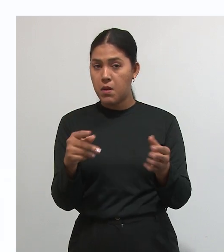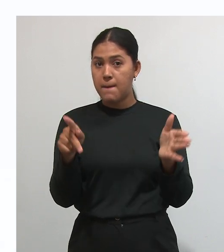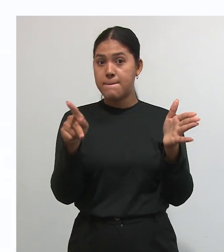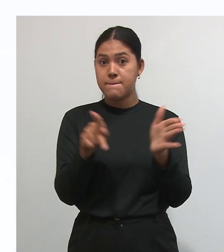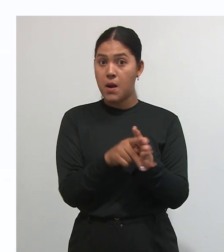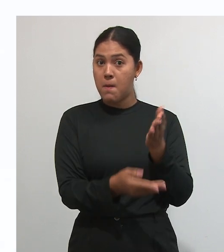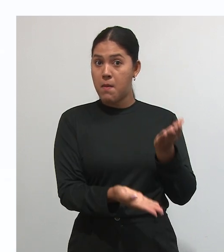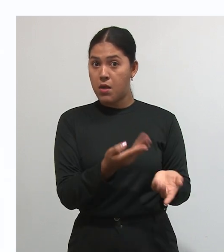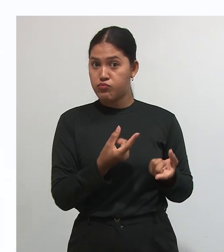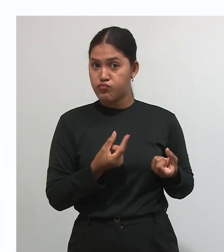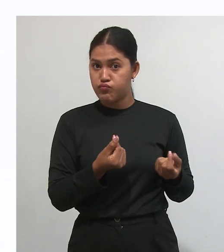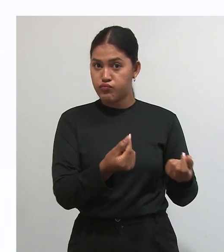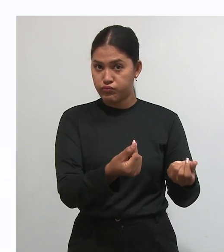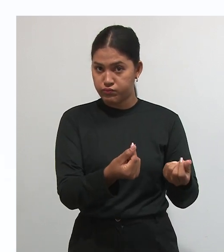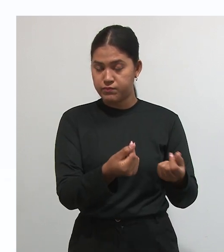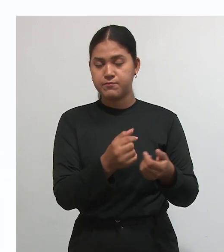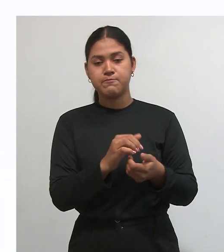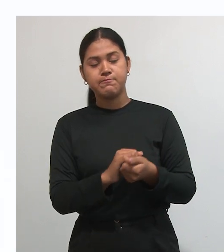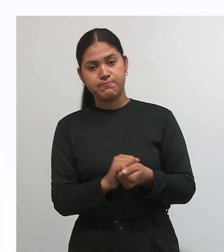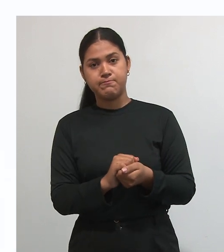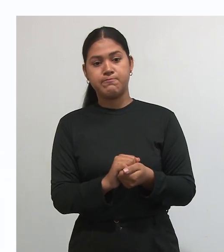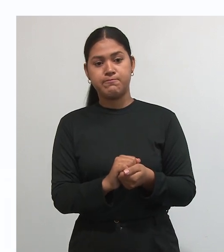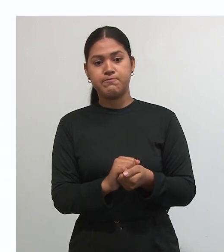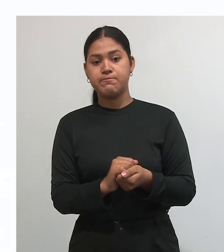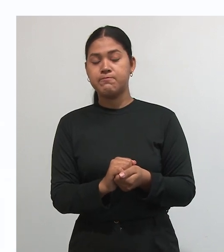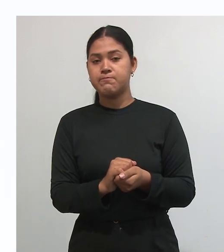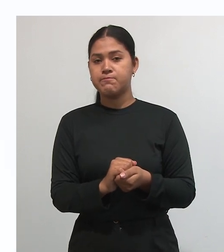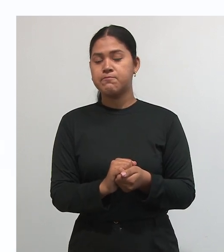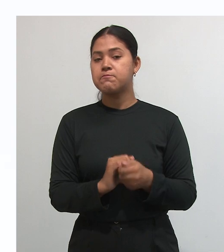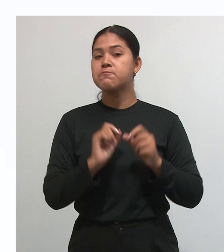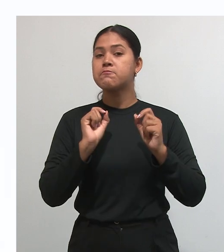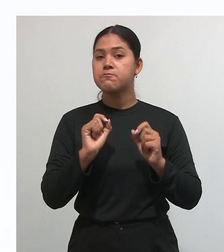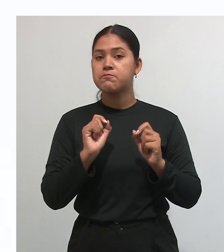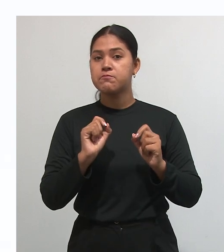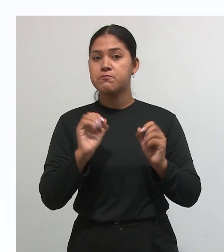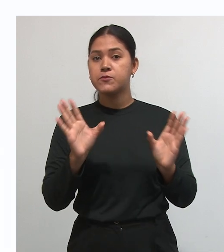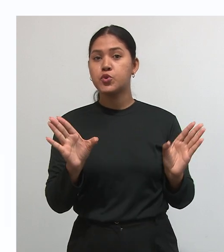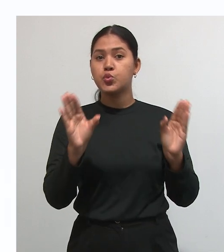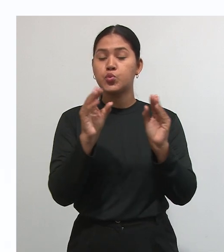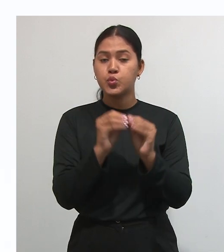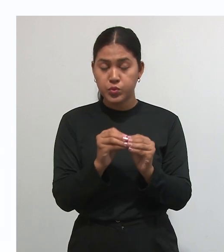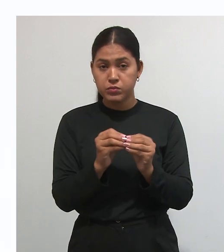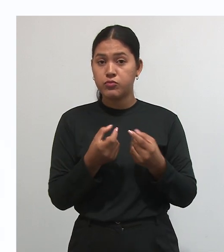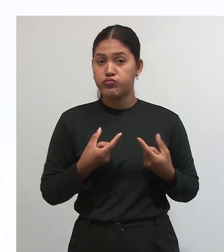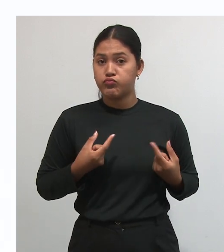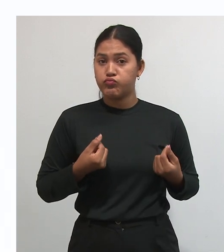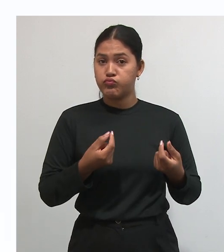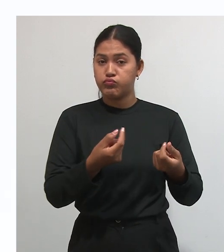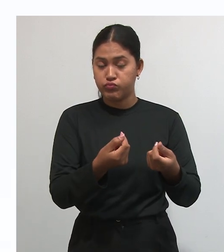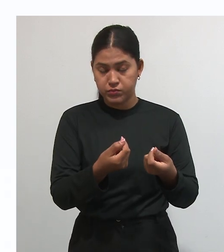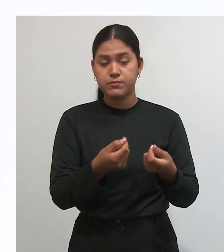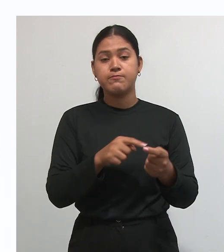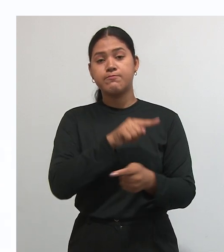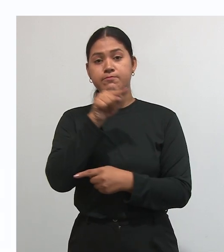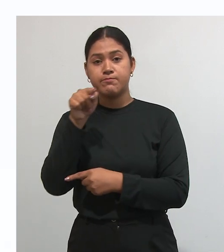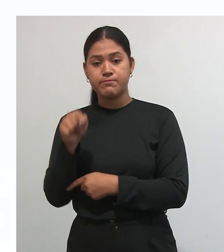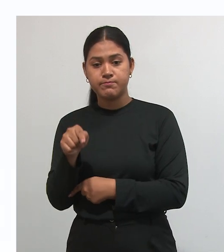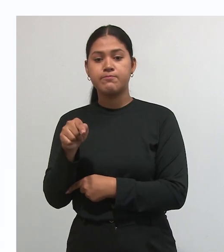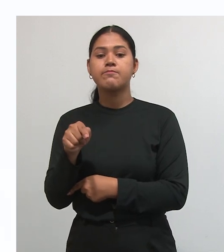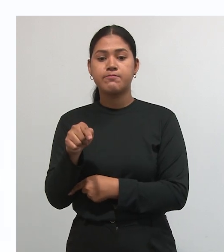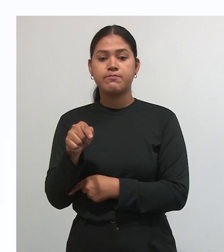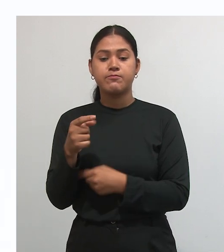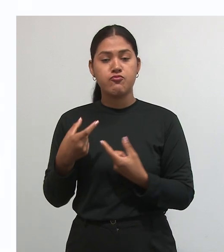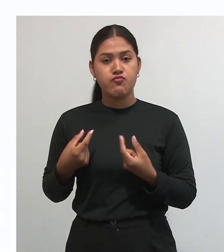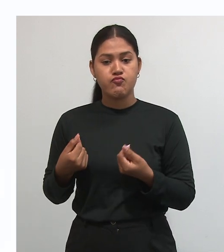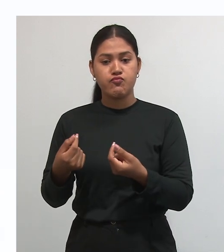financeiro? Temos aqui, onde é apurado o resultado financeiro superavitário e o deficitário. Como